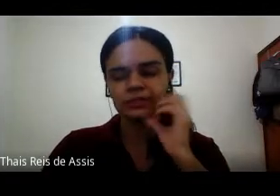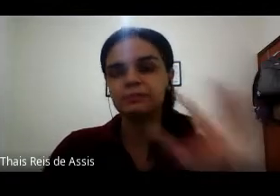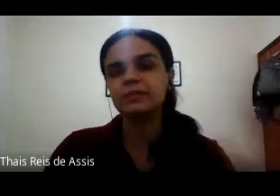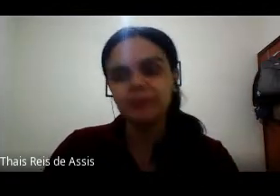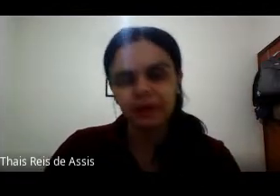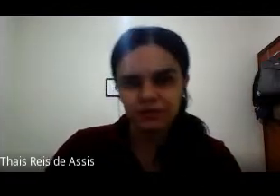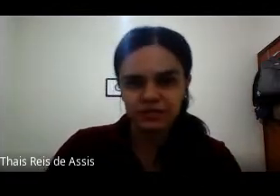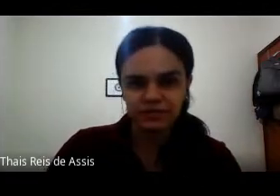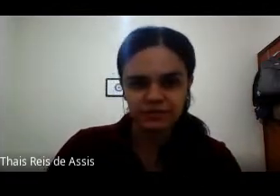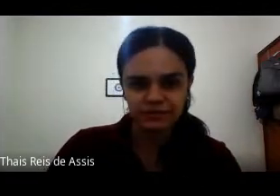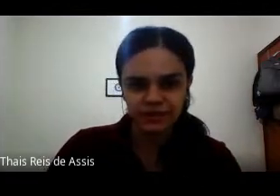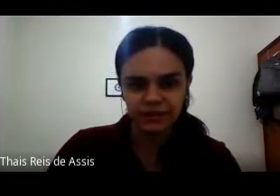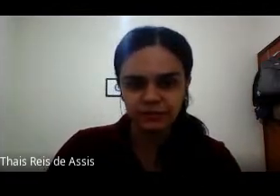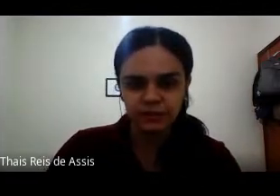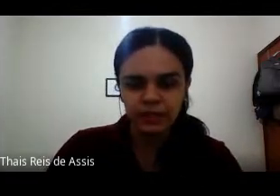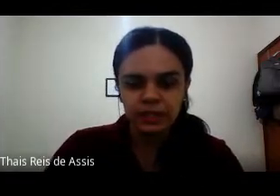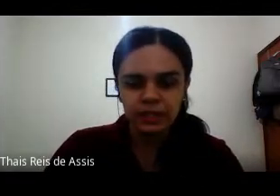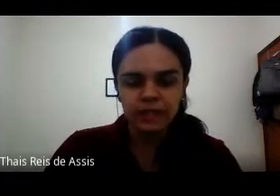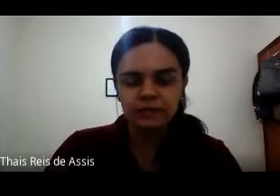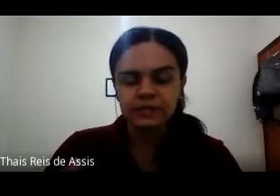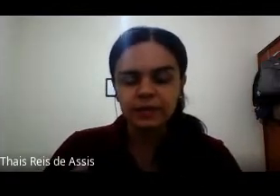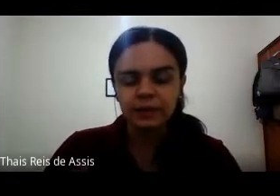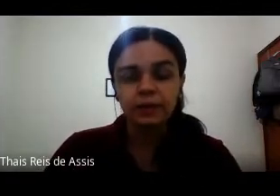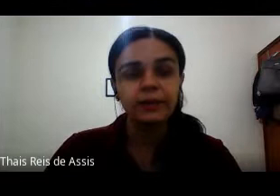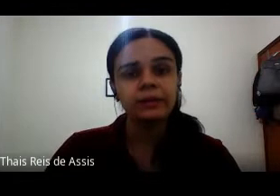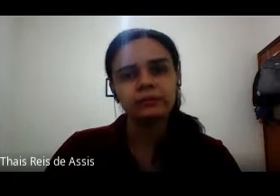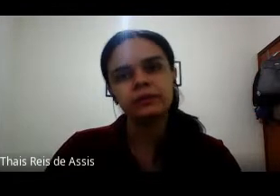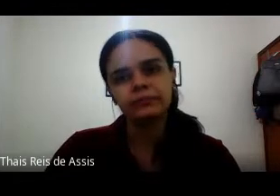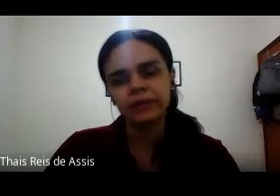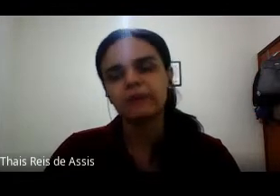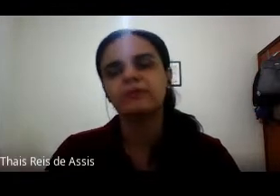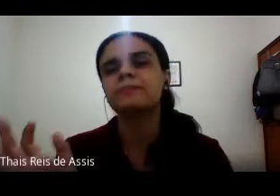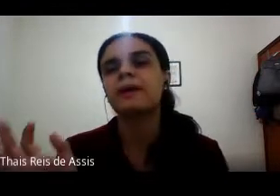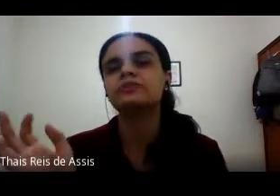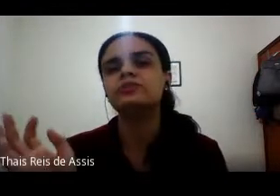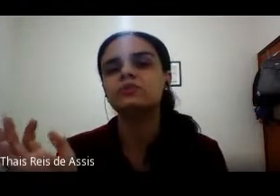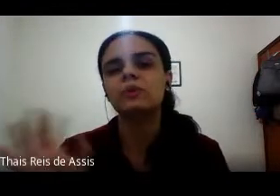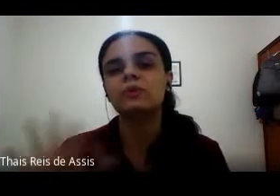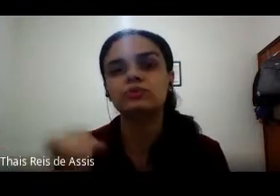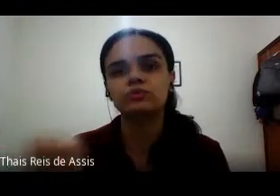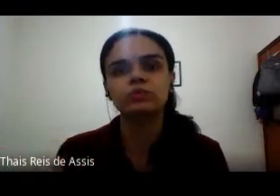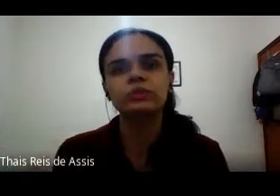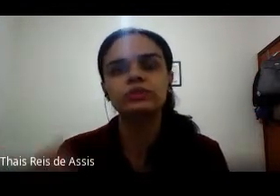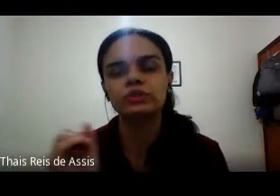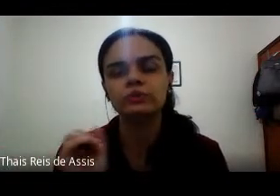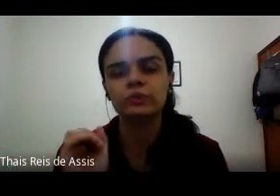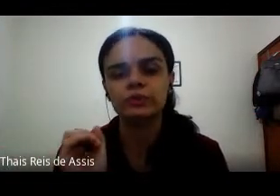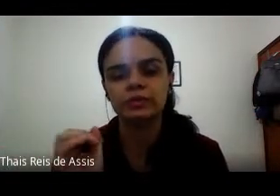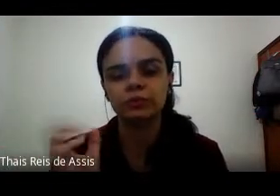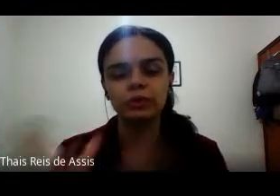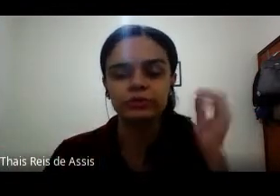das disciplinas pedagógicas que vocês estão fazendo, que a educação ela não é neutra, ela faz parte de toda uma conjuntura de